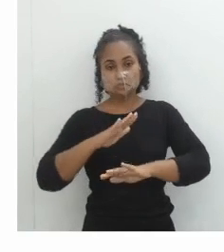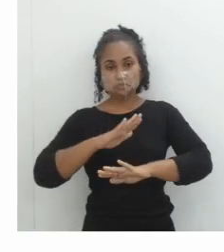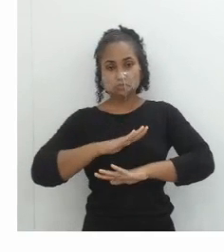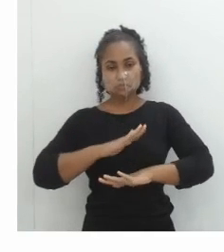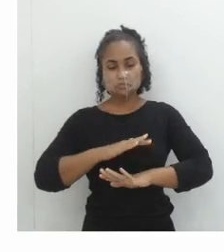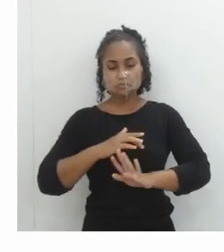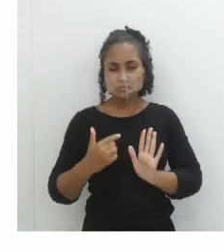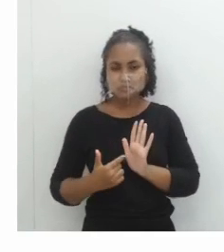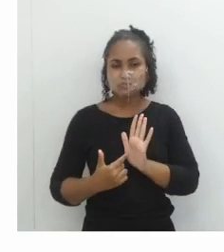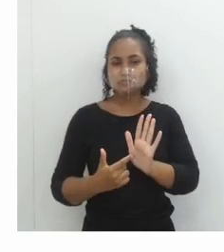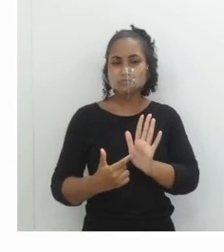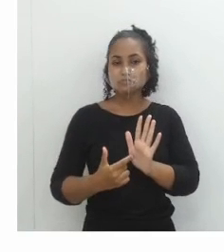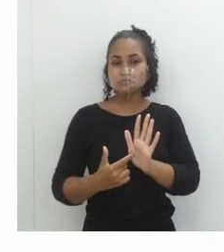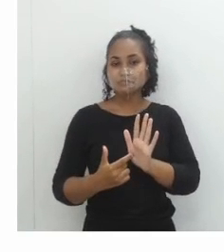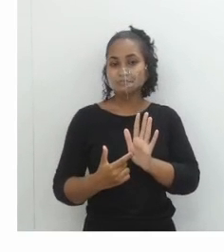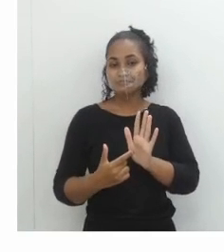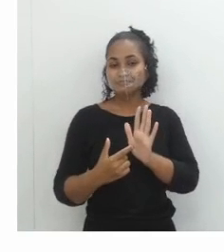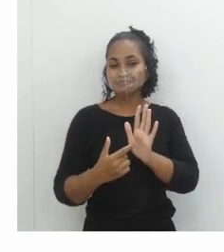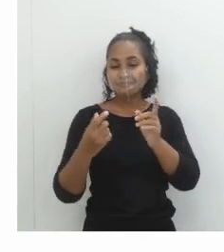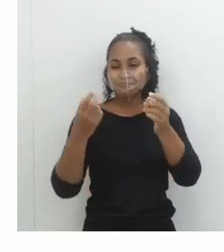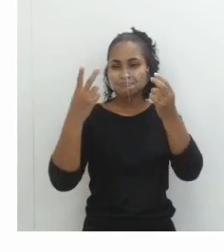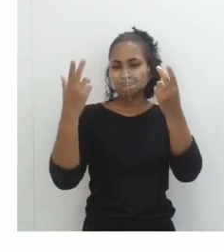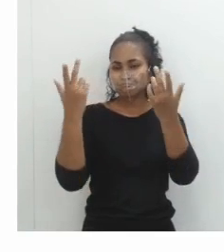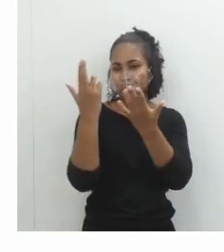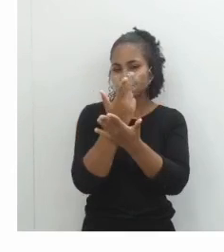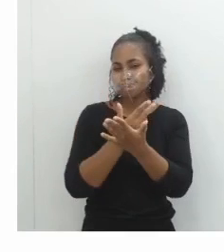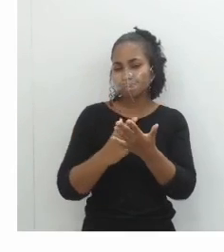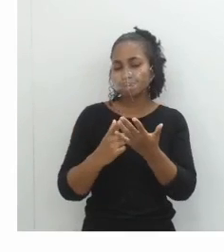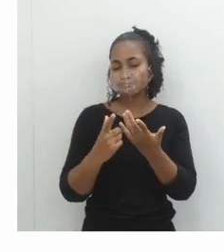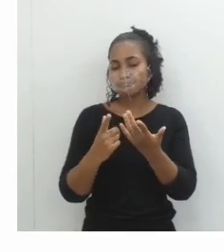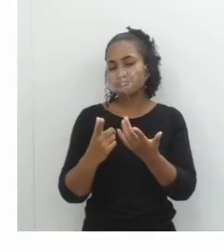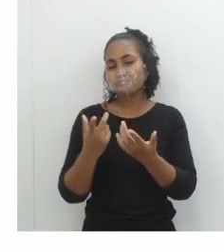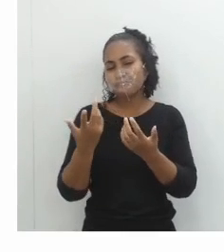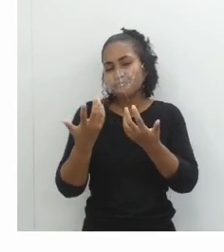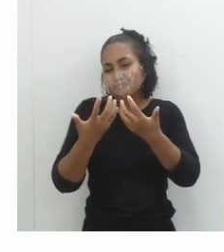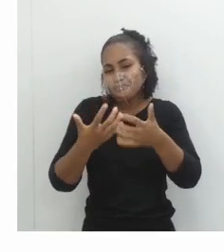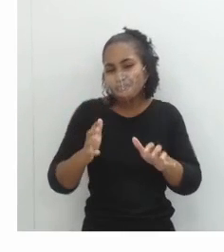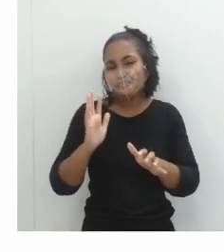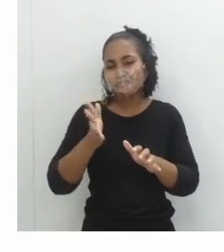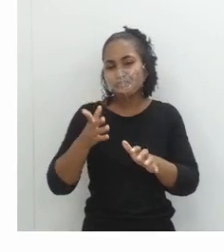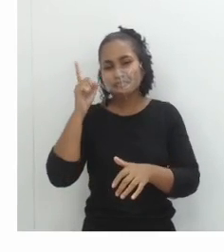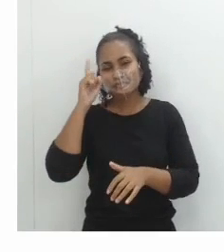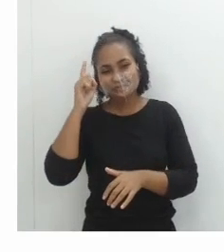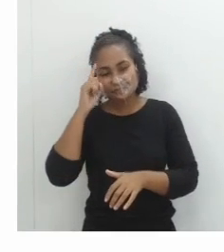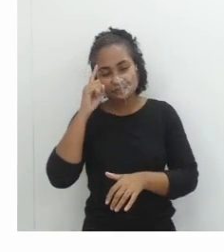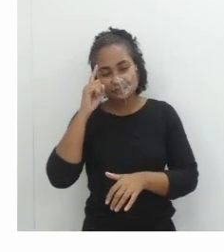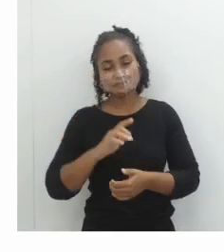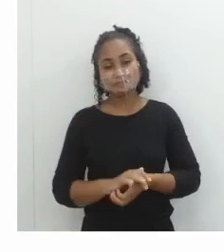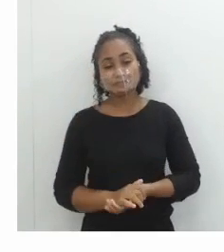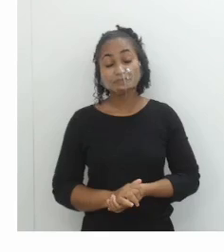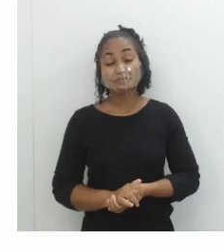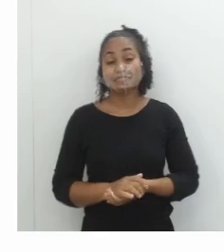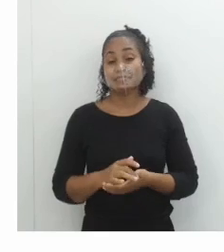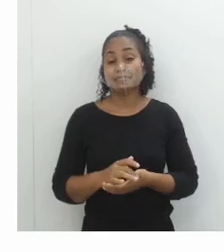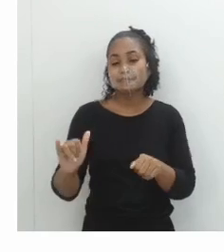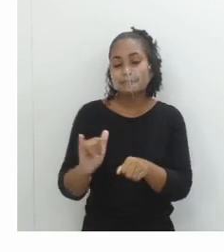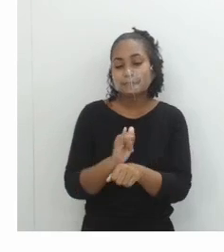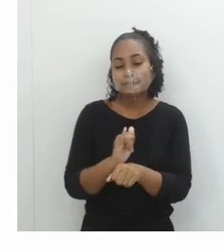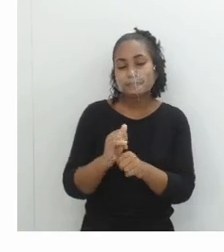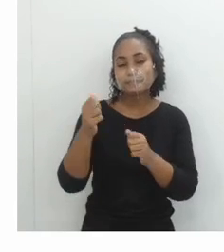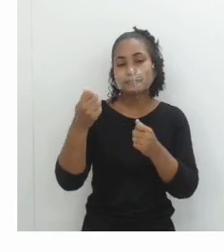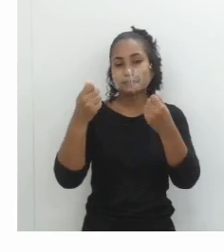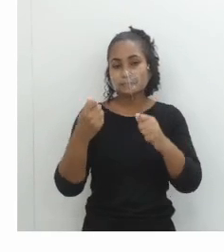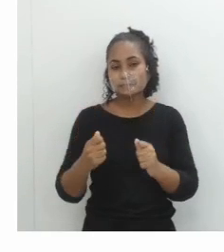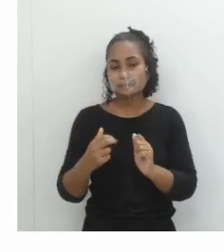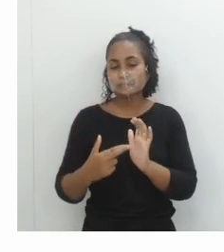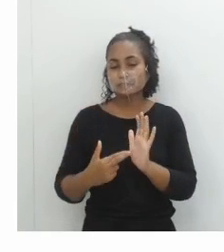trazer isso como uma ornamentação. E isso é muito comum nos dias atuais, né? E essas formas artísticas que a gente